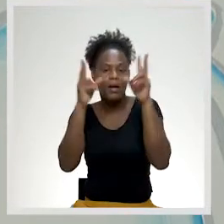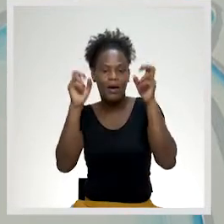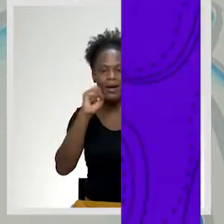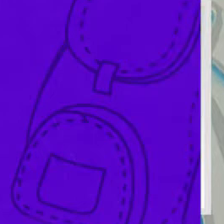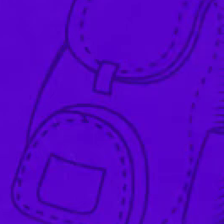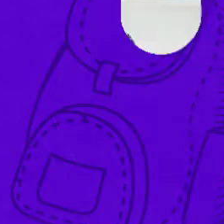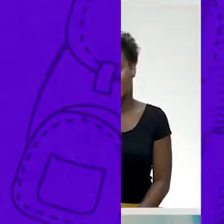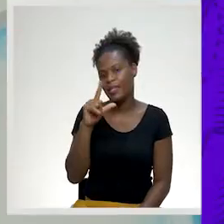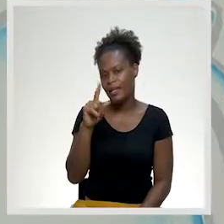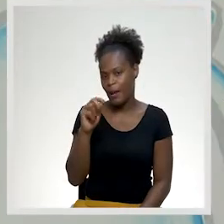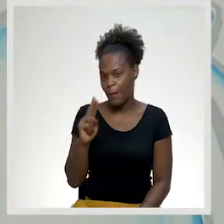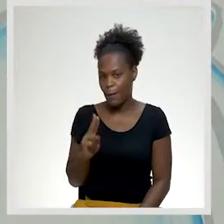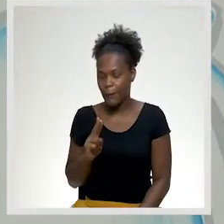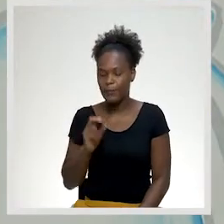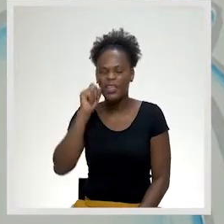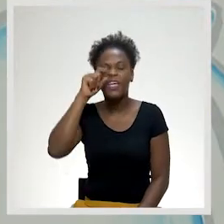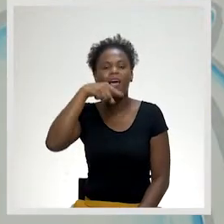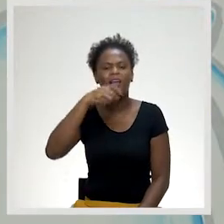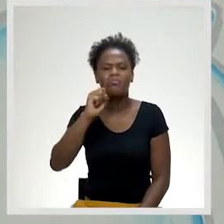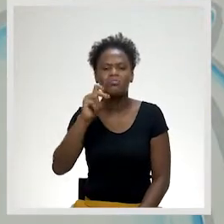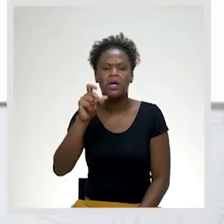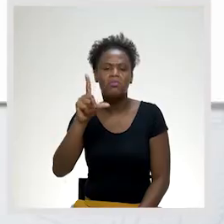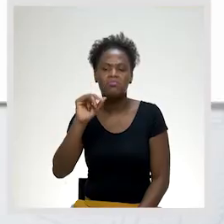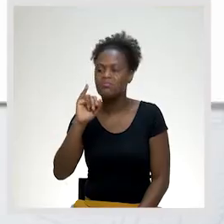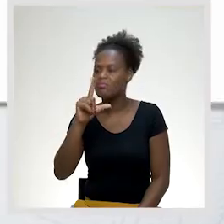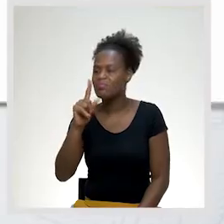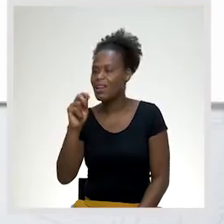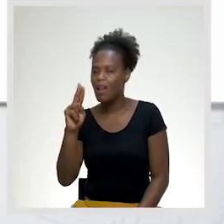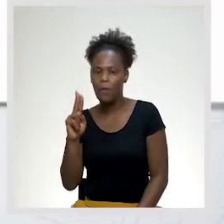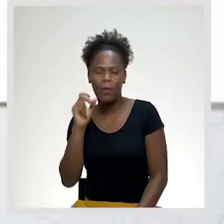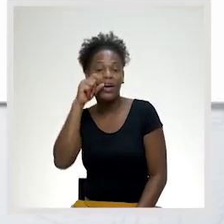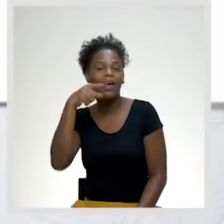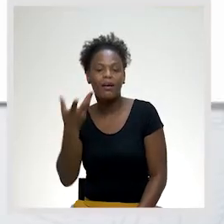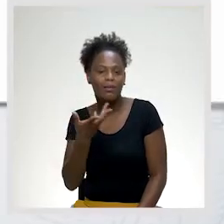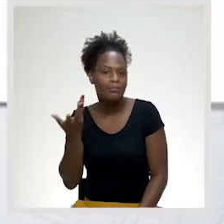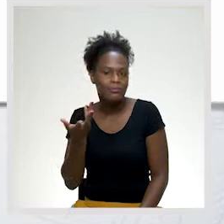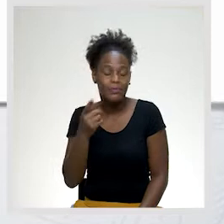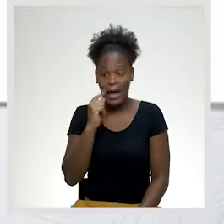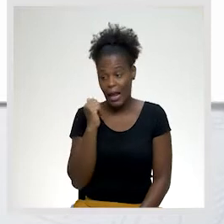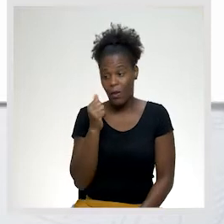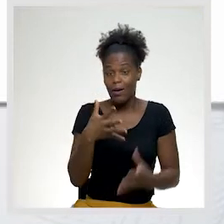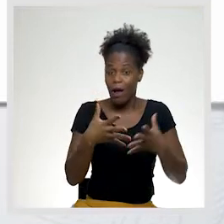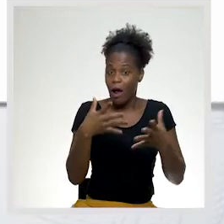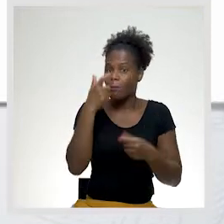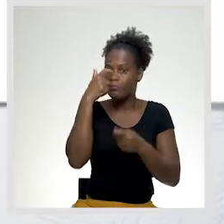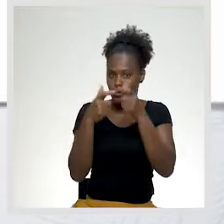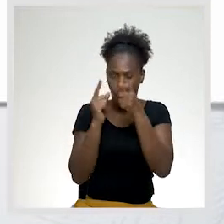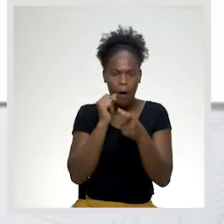Galileu. Quem foi Galileu? Galileu foi um grande matemático,